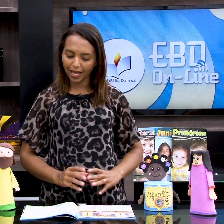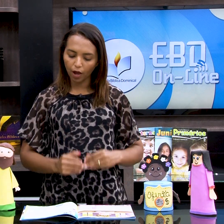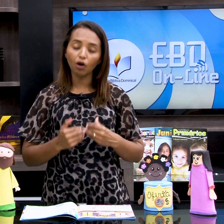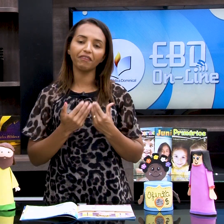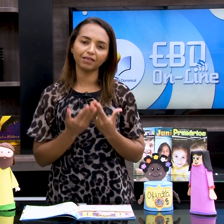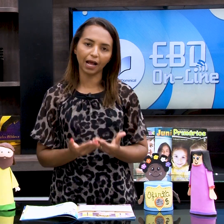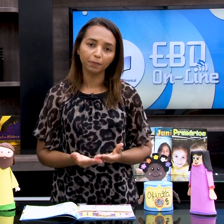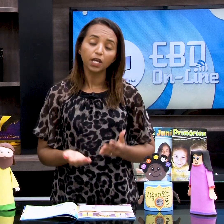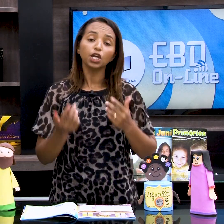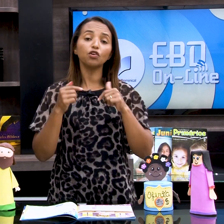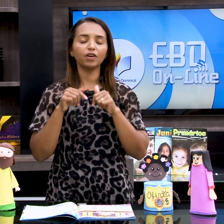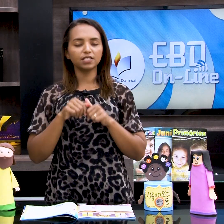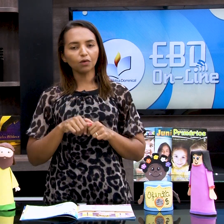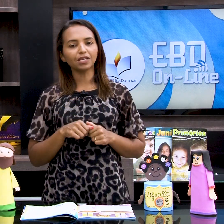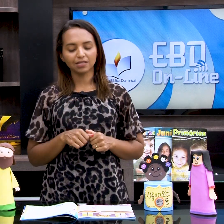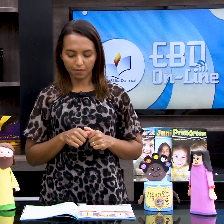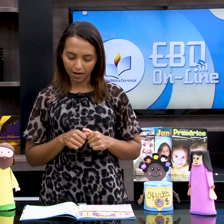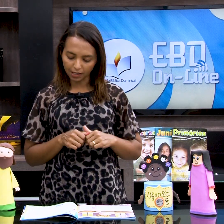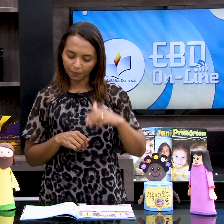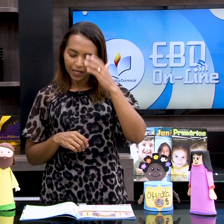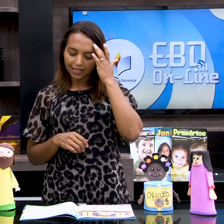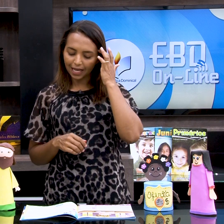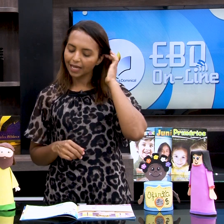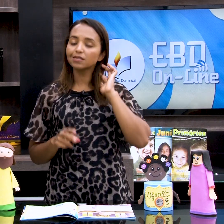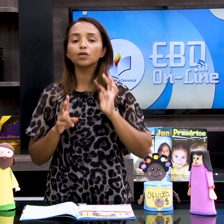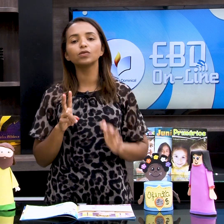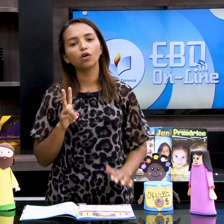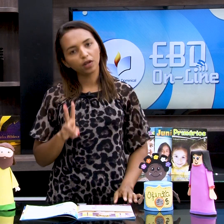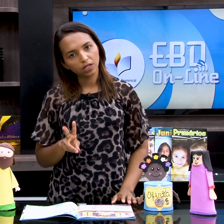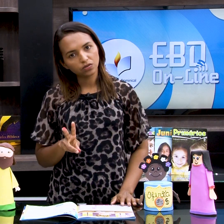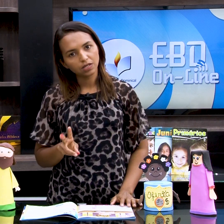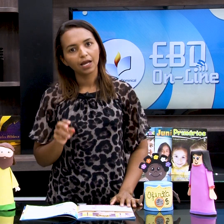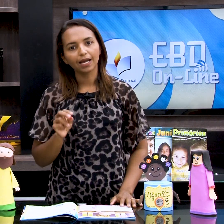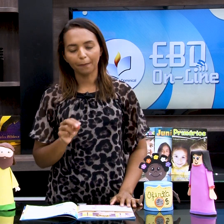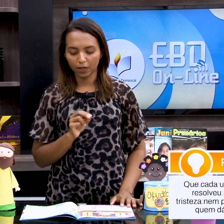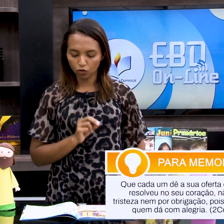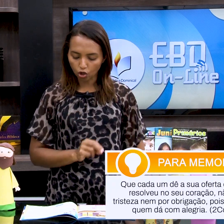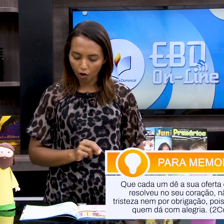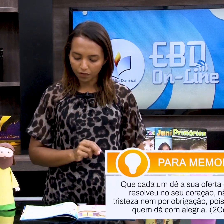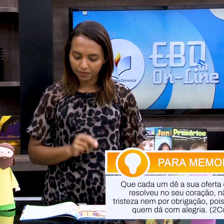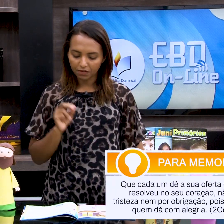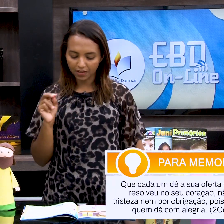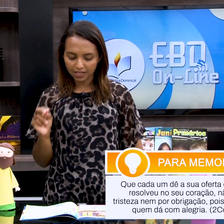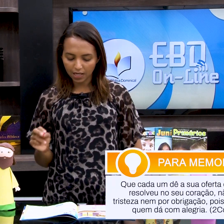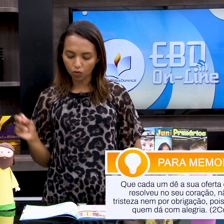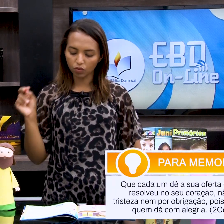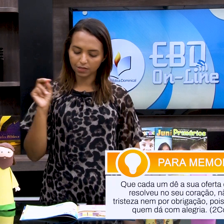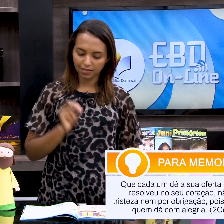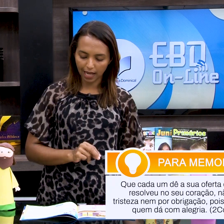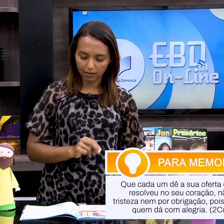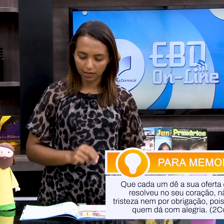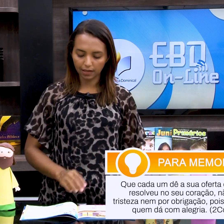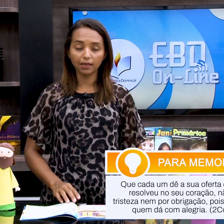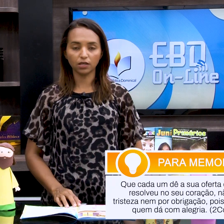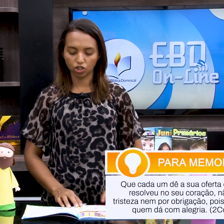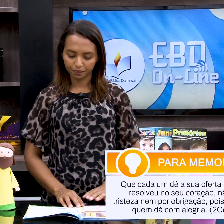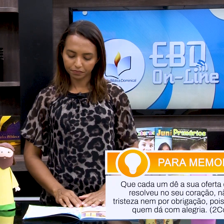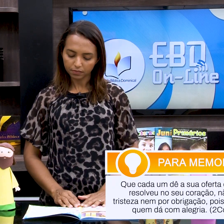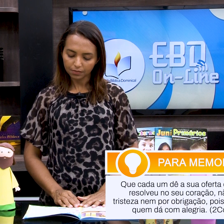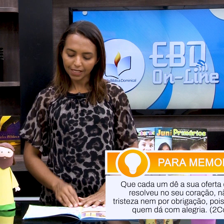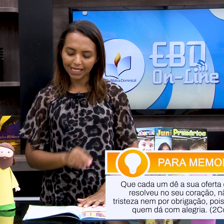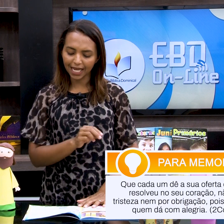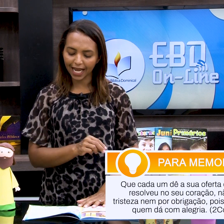sobre o que é ofertar e o Versículo dessa semana tá lá em segunda Coríntios Capítulo 9 Versículo 7 que